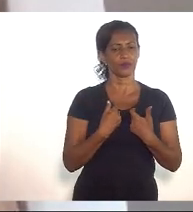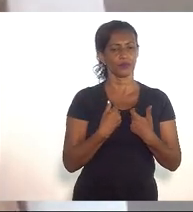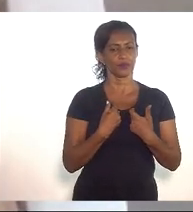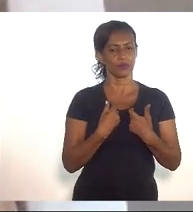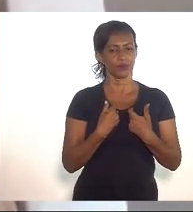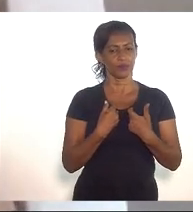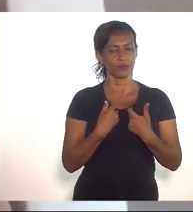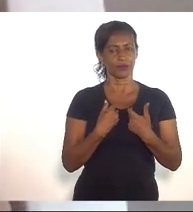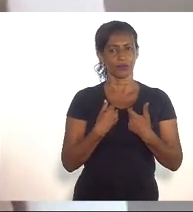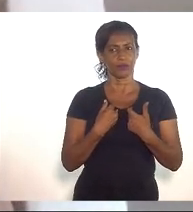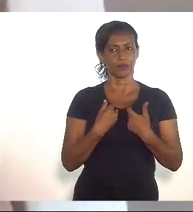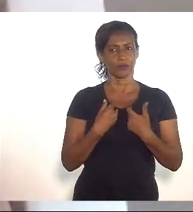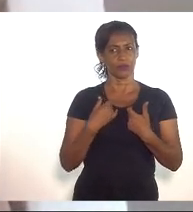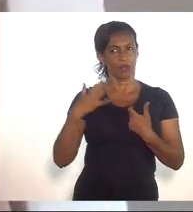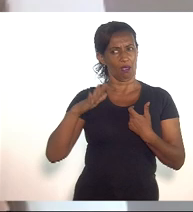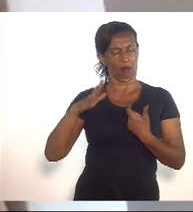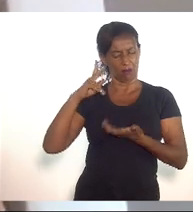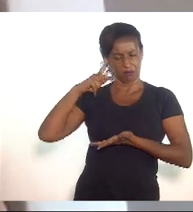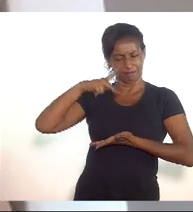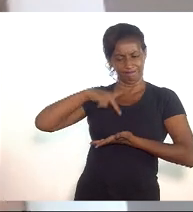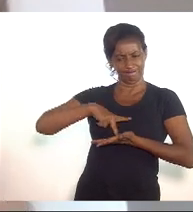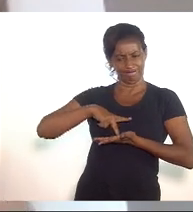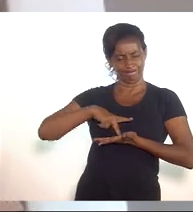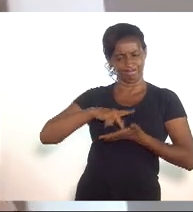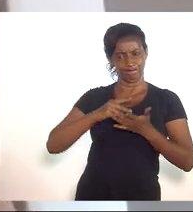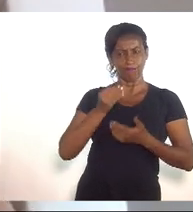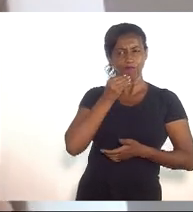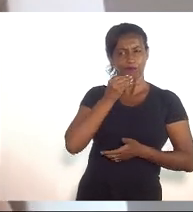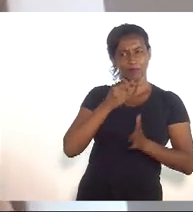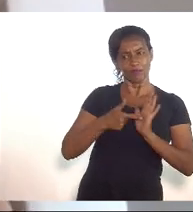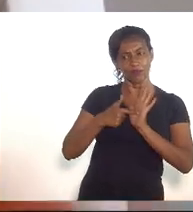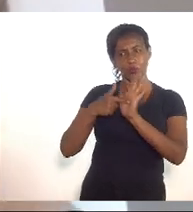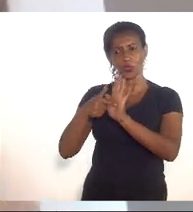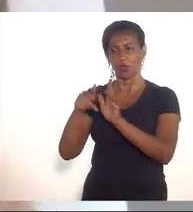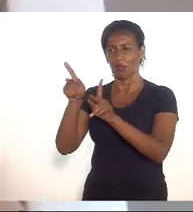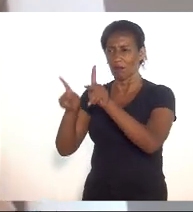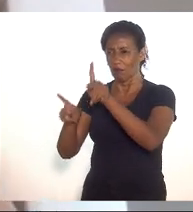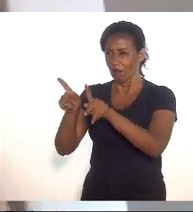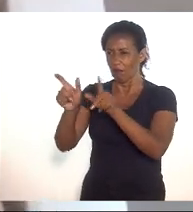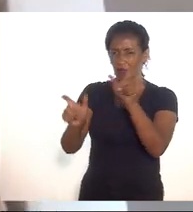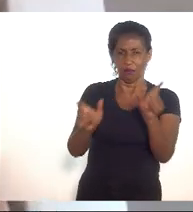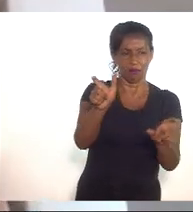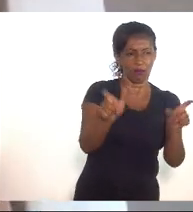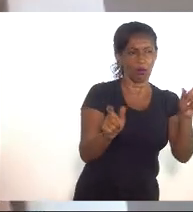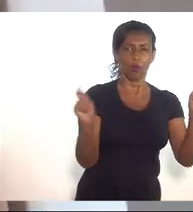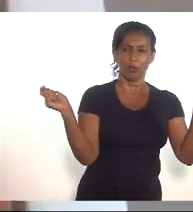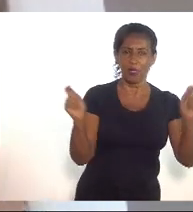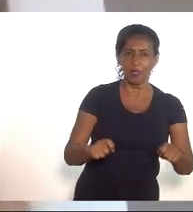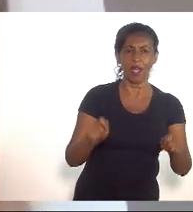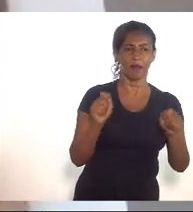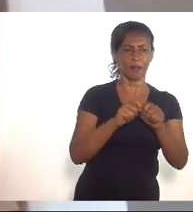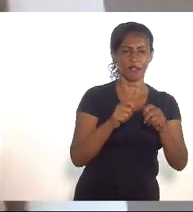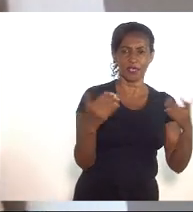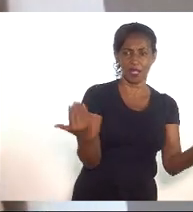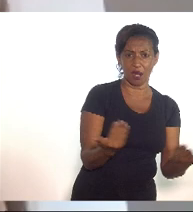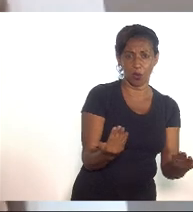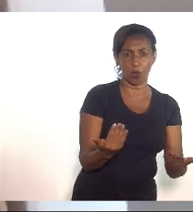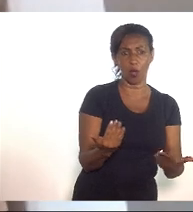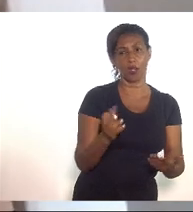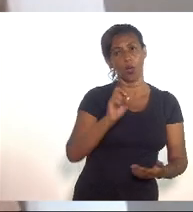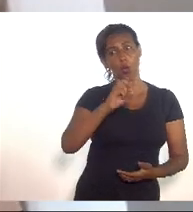de uma forma bastante honesta à população o que dá para fazer nesse momento e o que não dá para